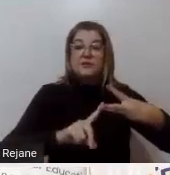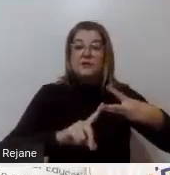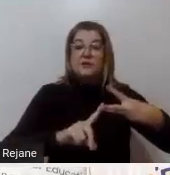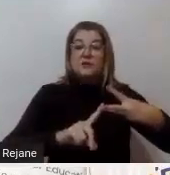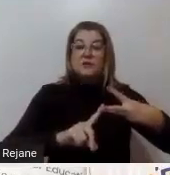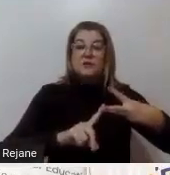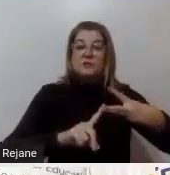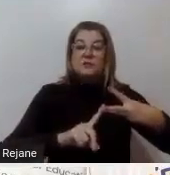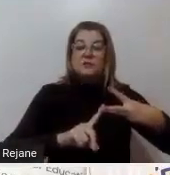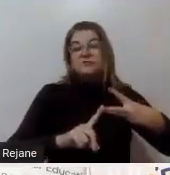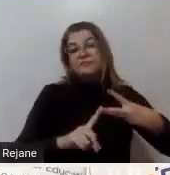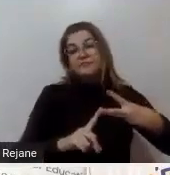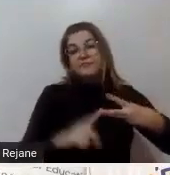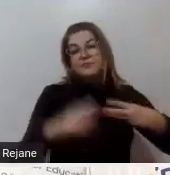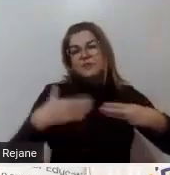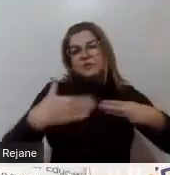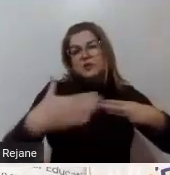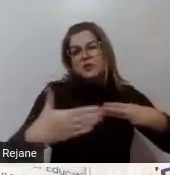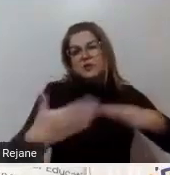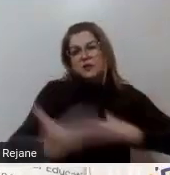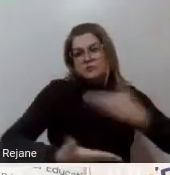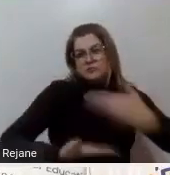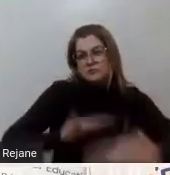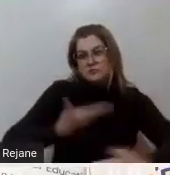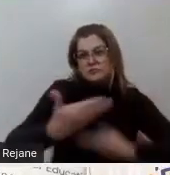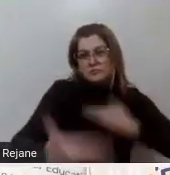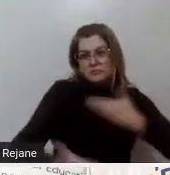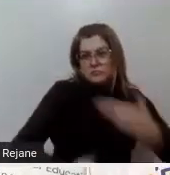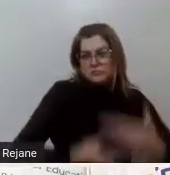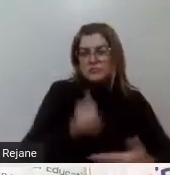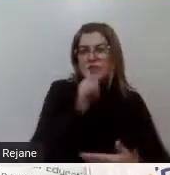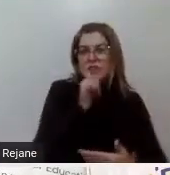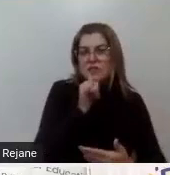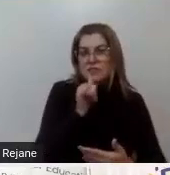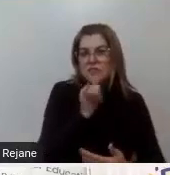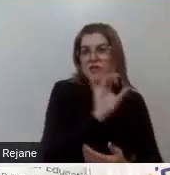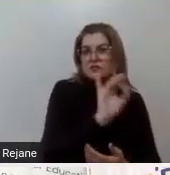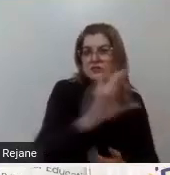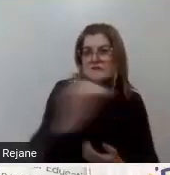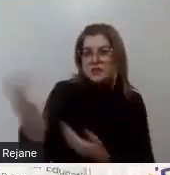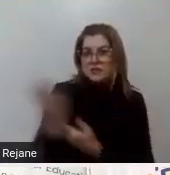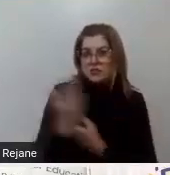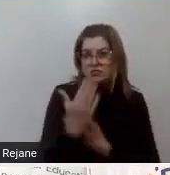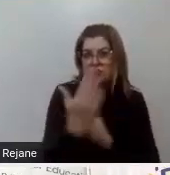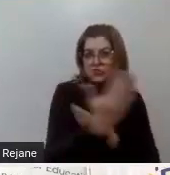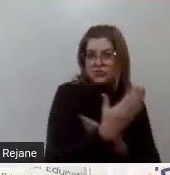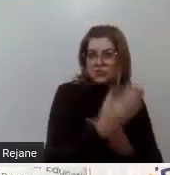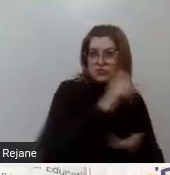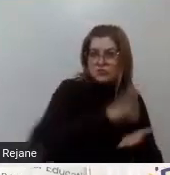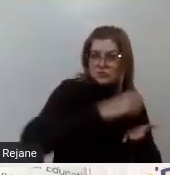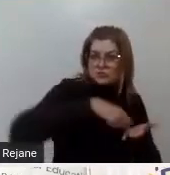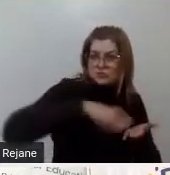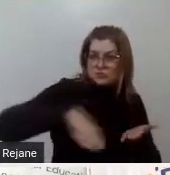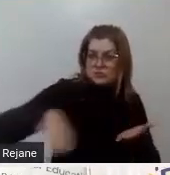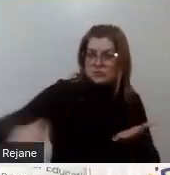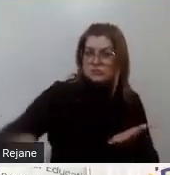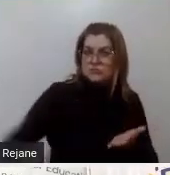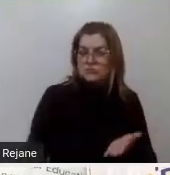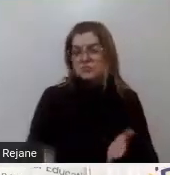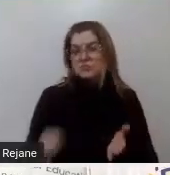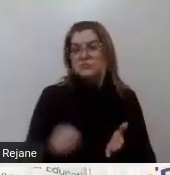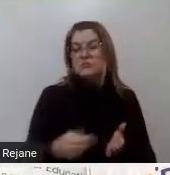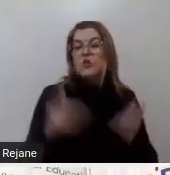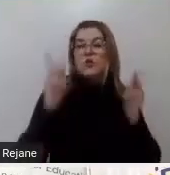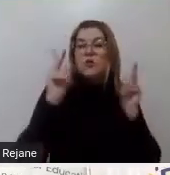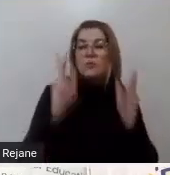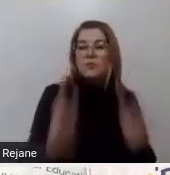caso fosse um arquivo colaborativo, se eu quisesse fazer um texto colaborativo. Todos iriam compartilhar o mesmo